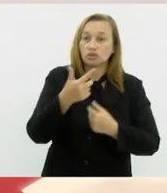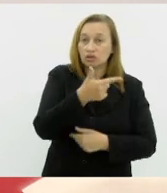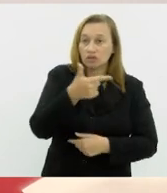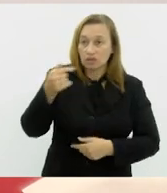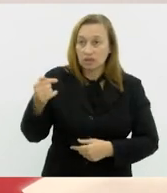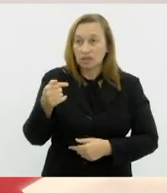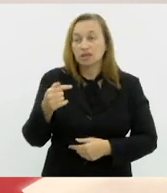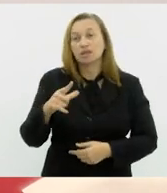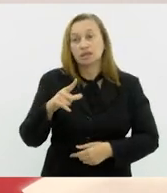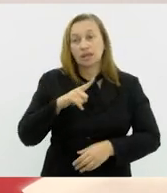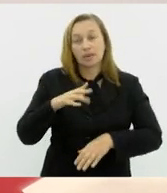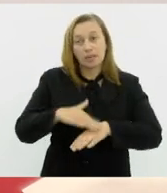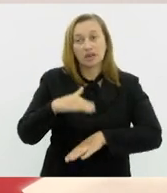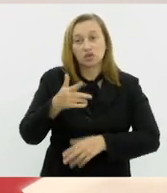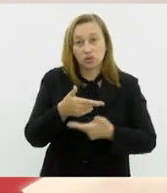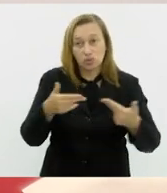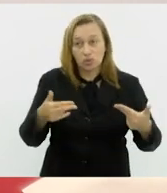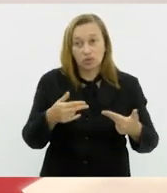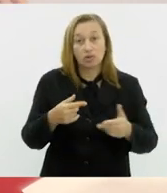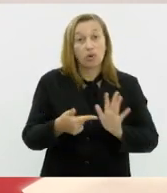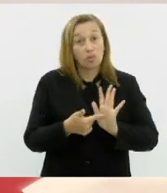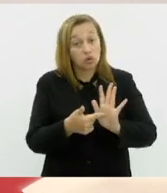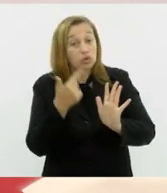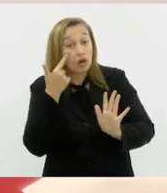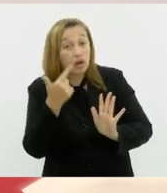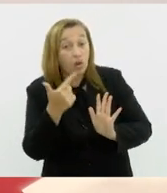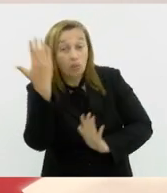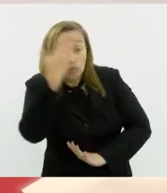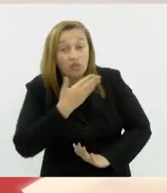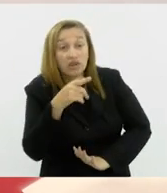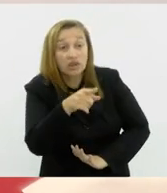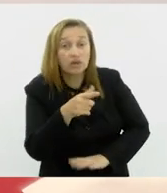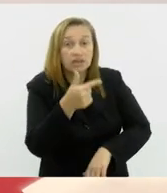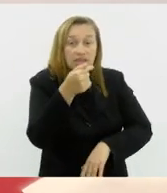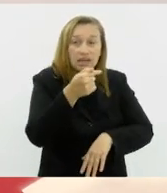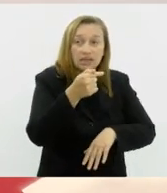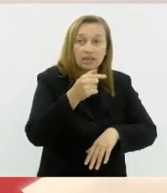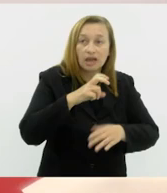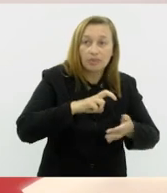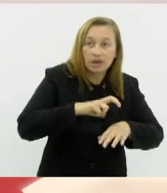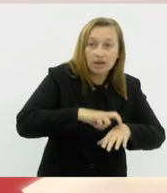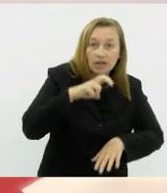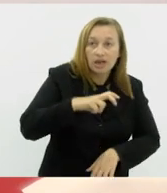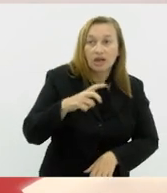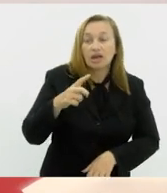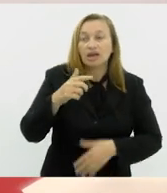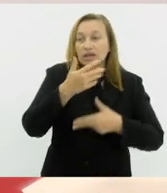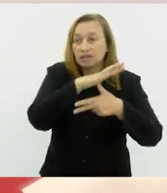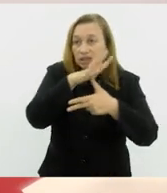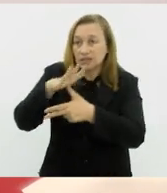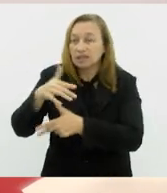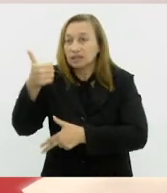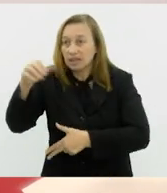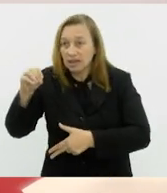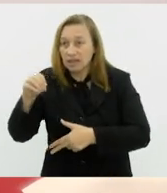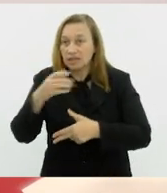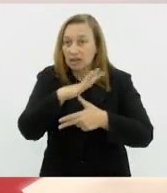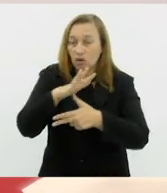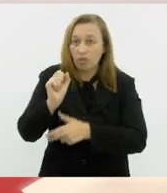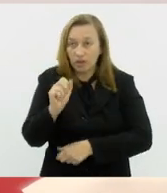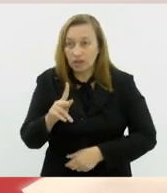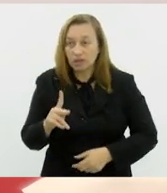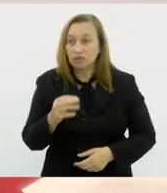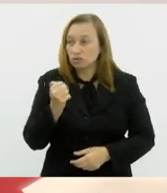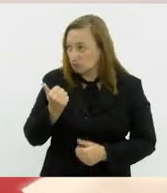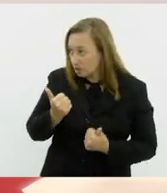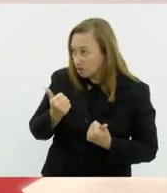tenha mais elementos. Fala assim, ó, tá aqui voando, voou às 7 horas da manhã, 10 helicópteros voando. Então, é isso aí, tá bom? O doutor